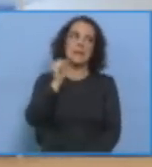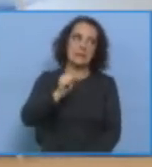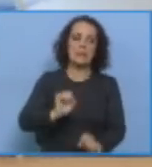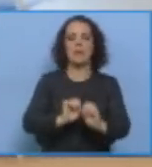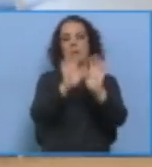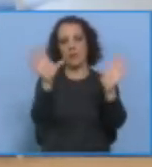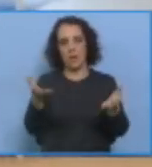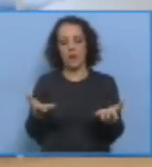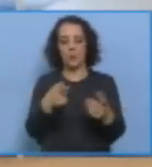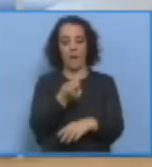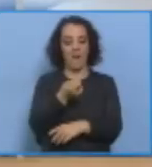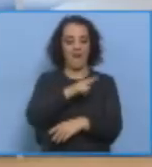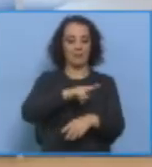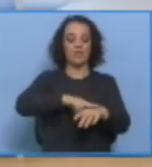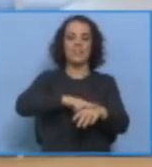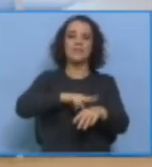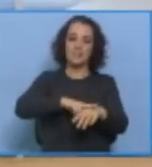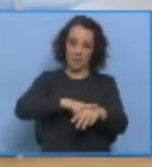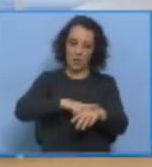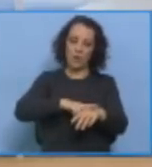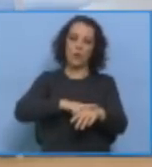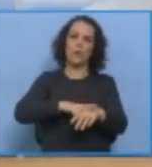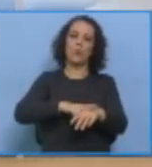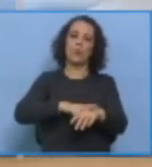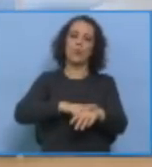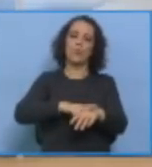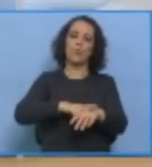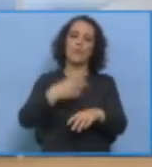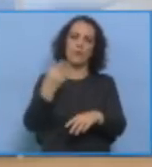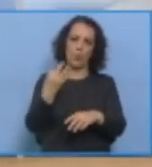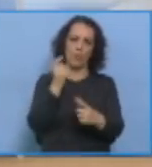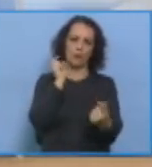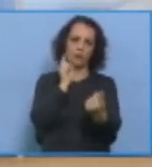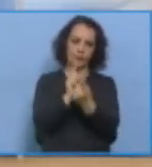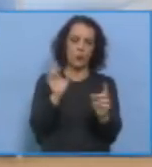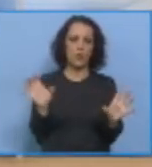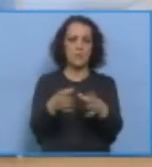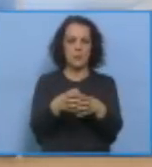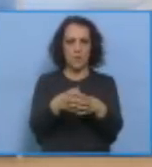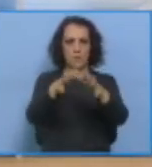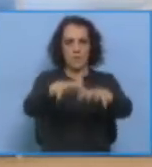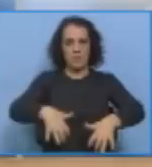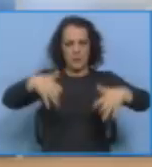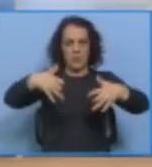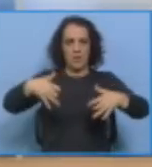no quadro da anterior direção, tivemos uma audiência com a Comissão Parlamentar de Educação.